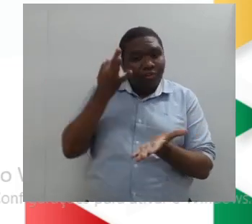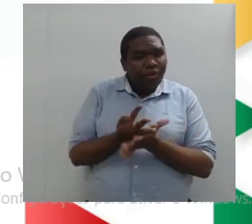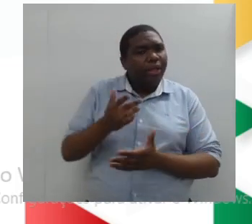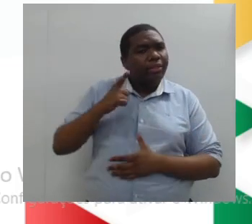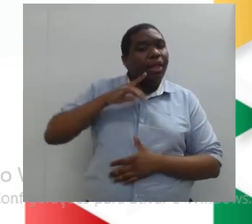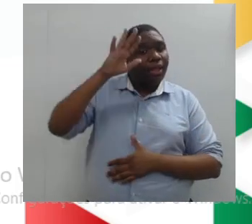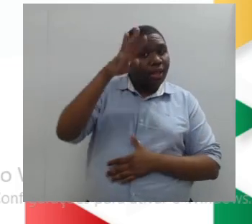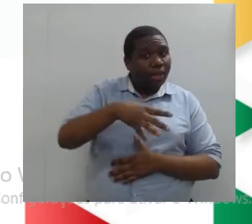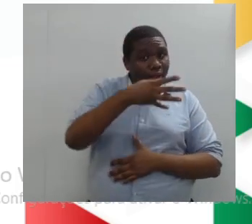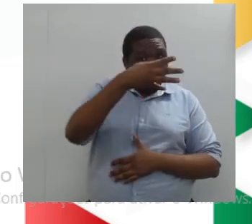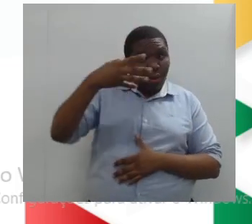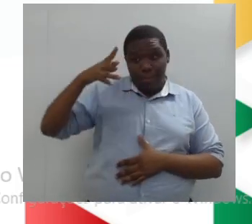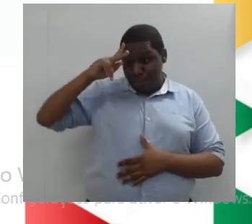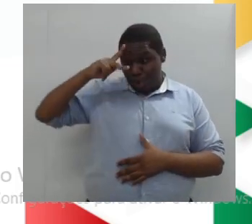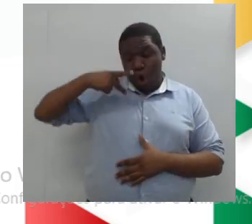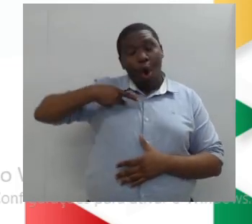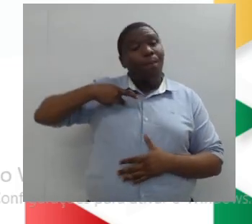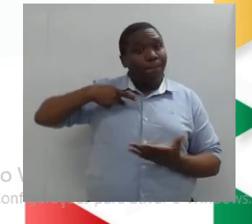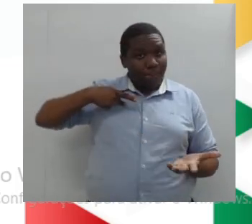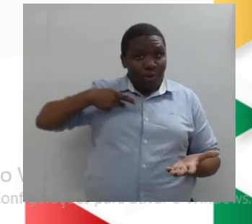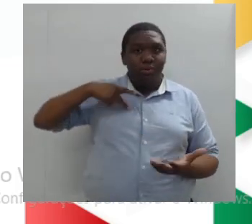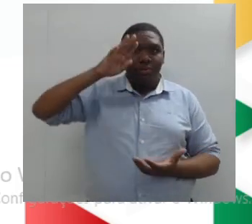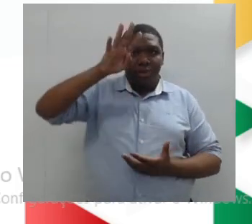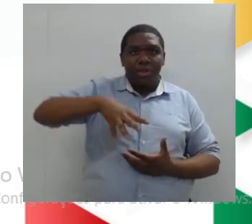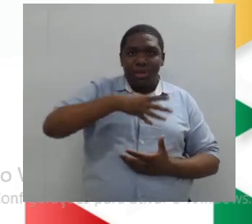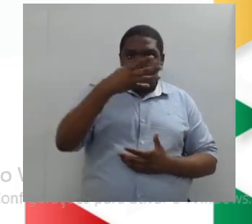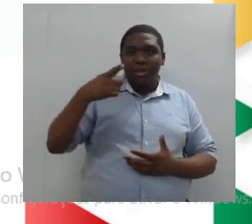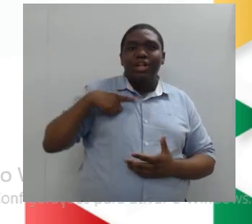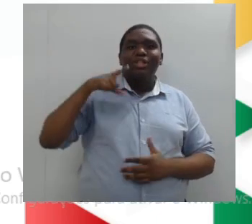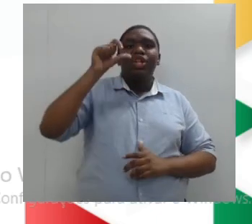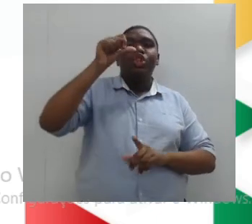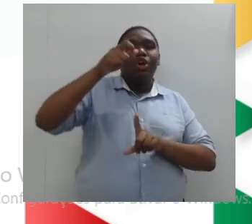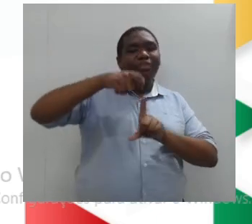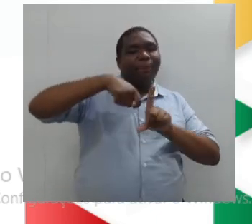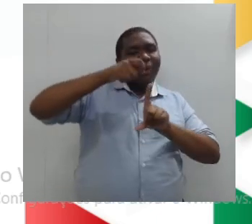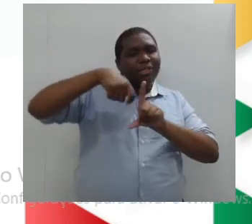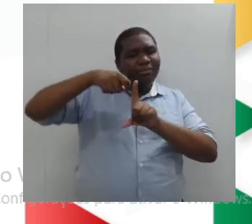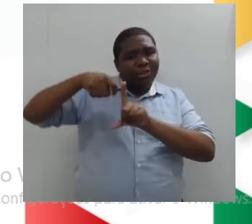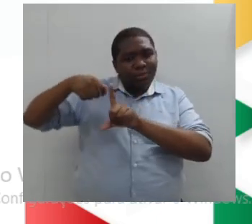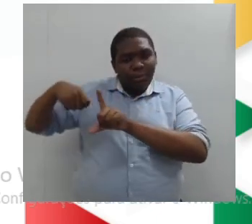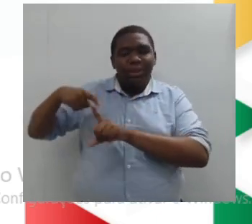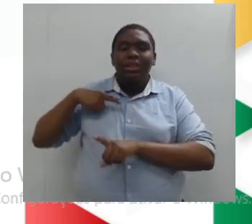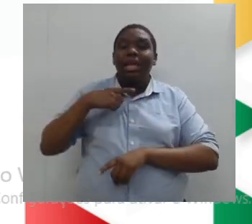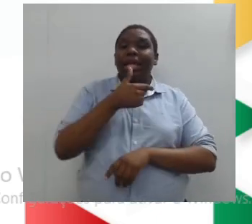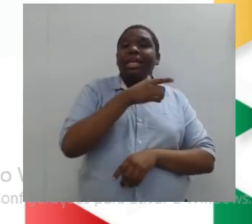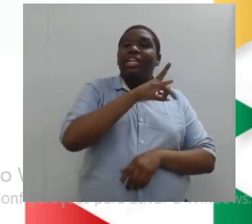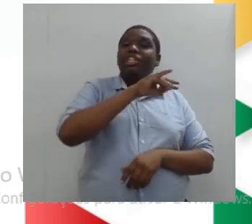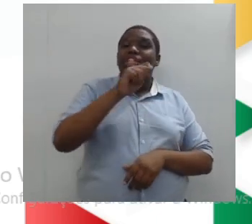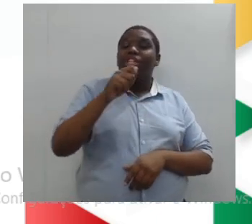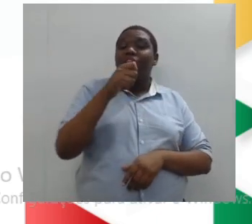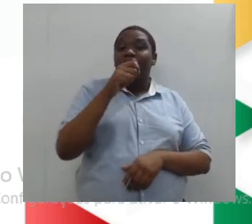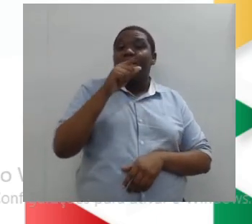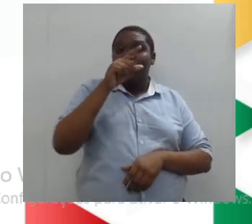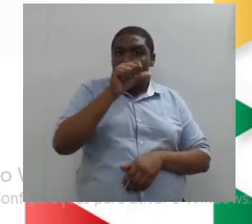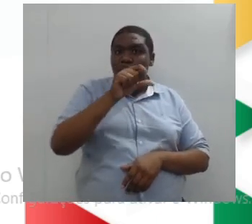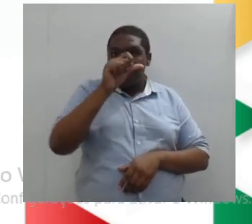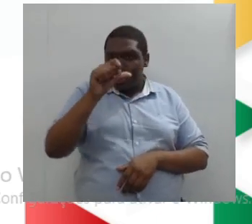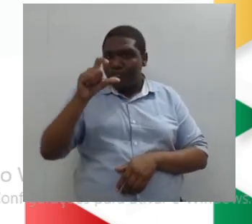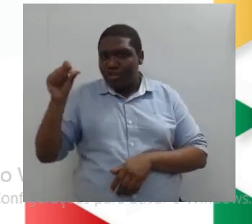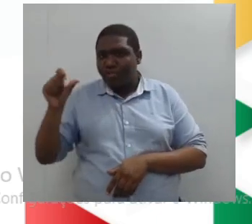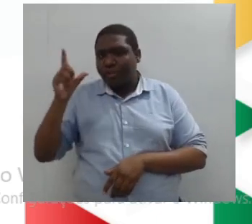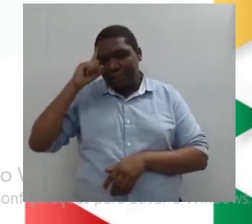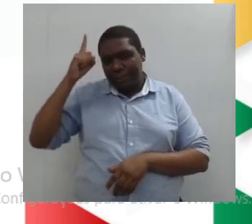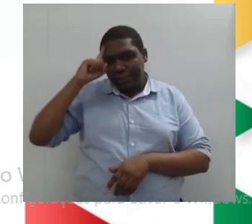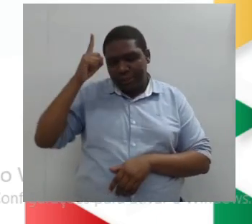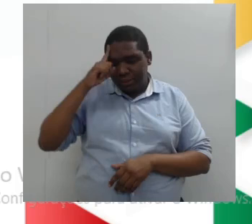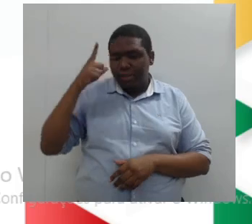calendário próprio, formado por 19 meses, e cada mês com 19 dias, completado